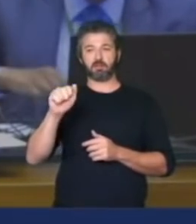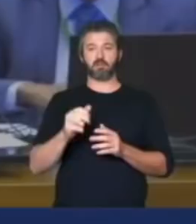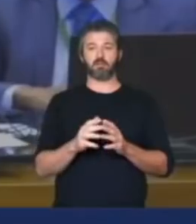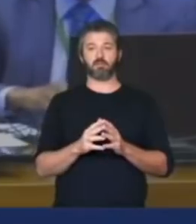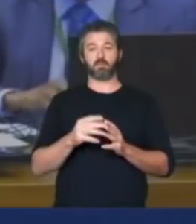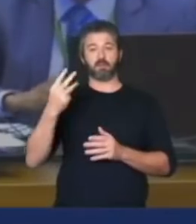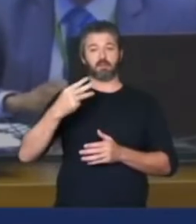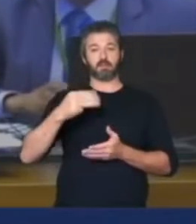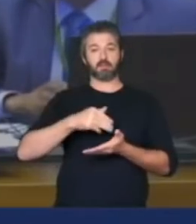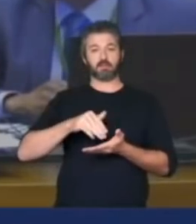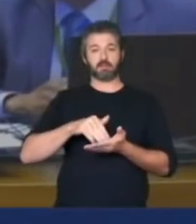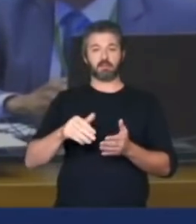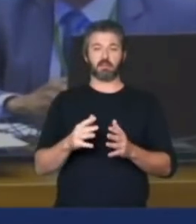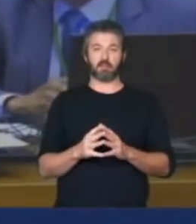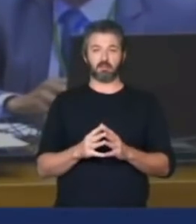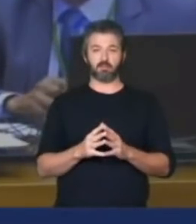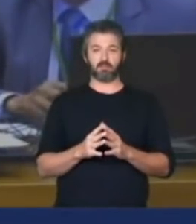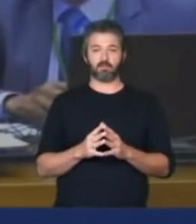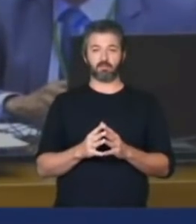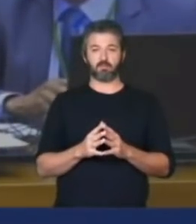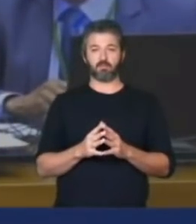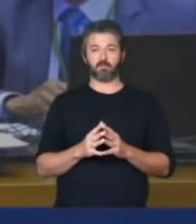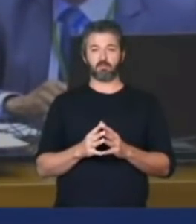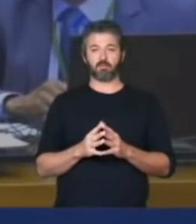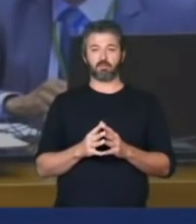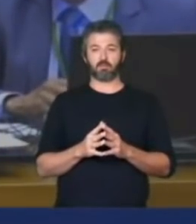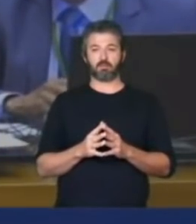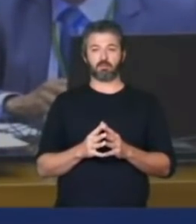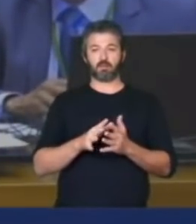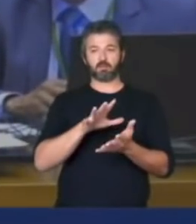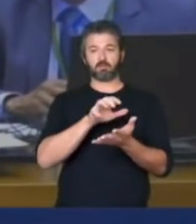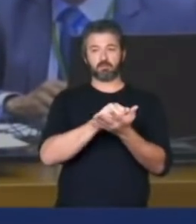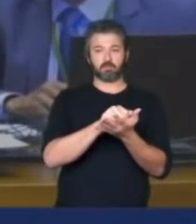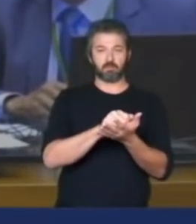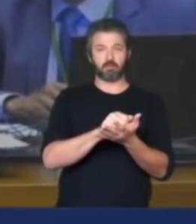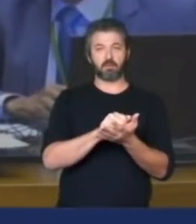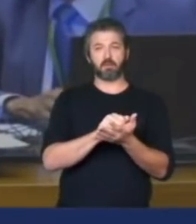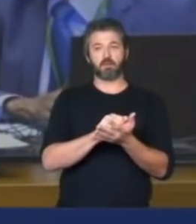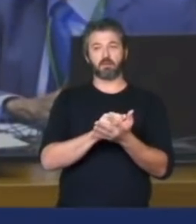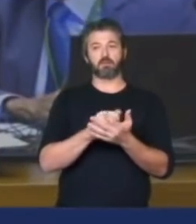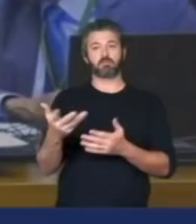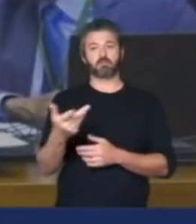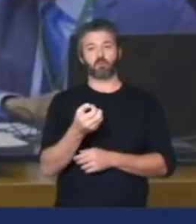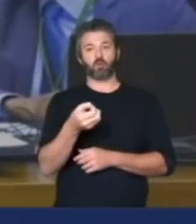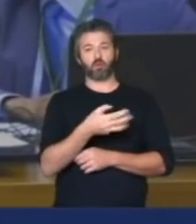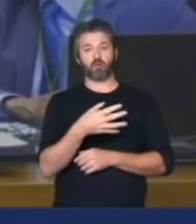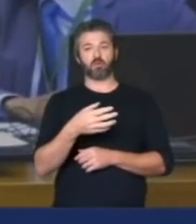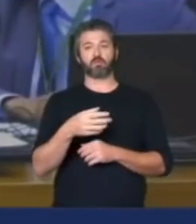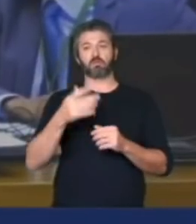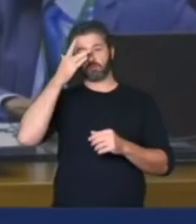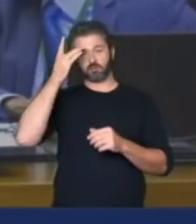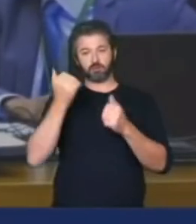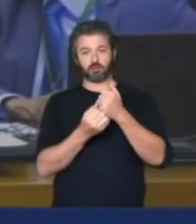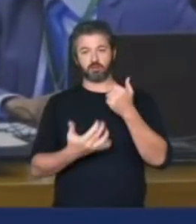terceira secretária desta Casa. Declaro empossados os novos membros da mesa